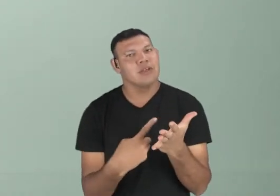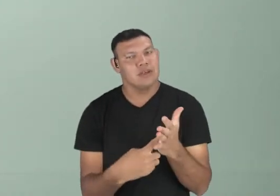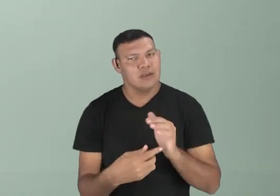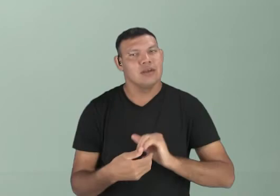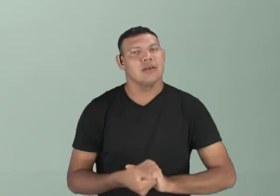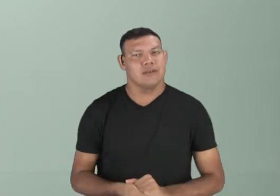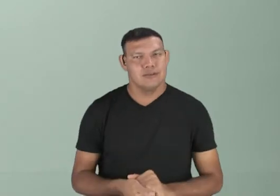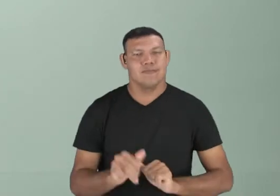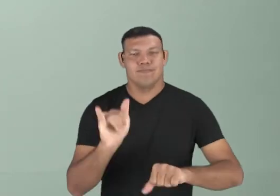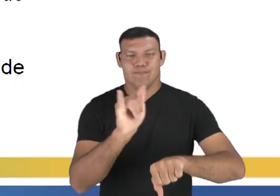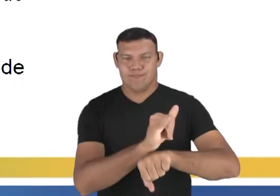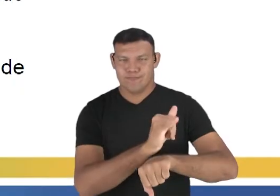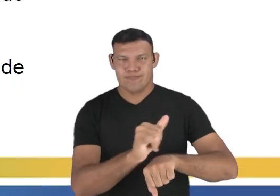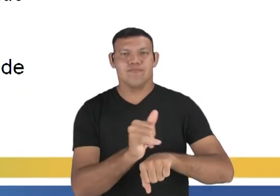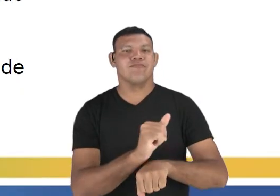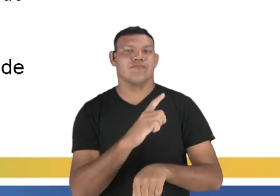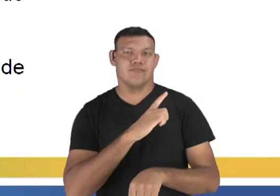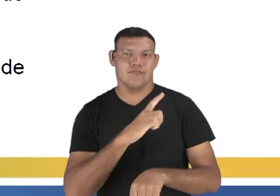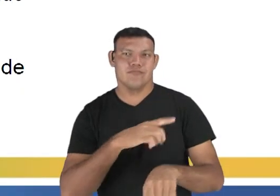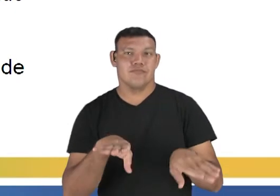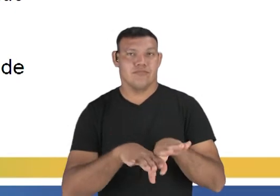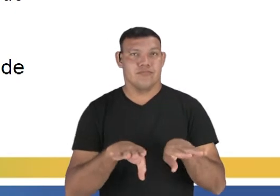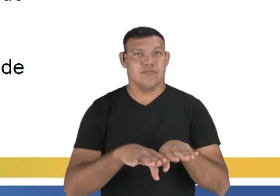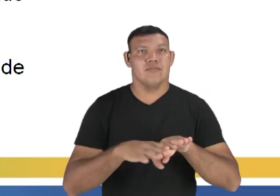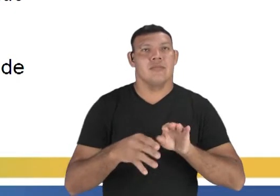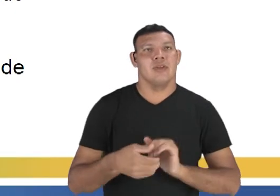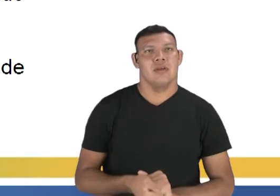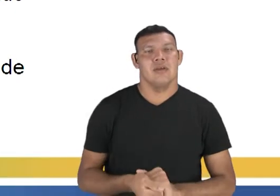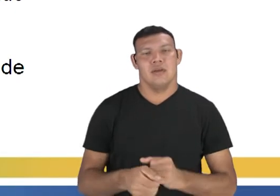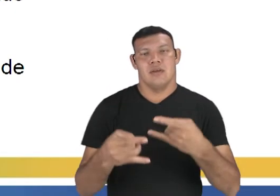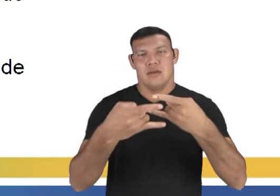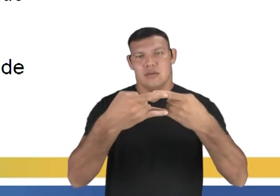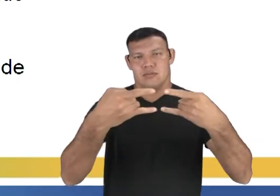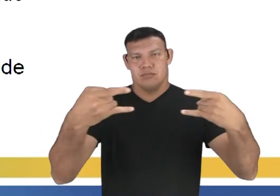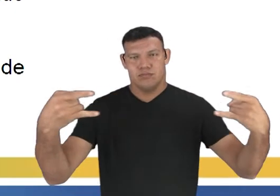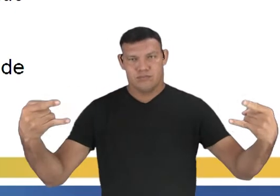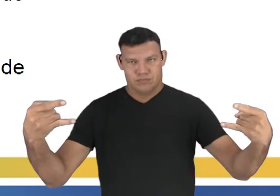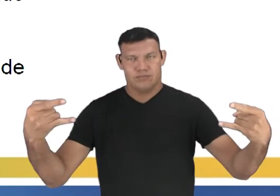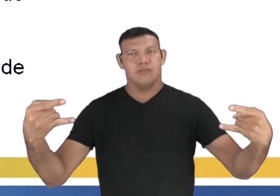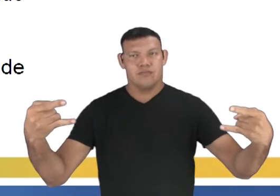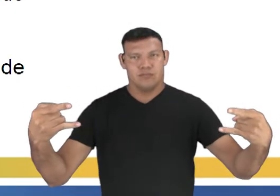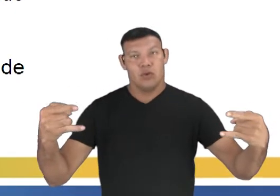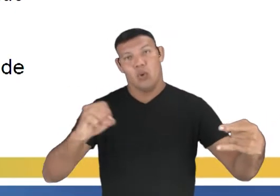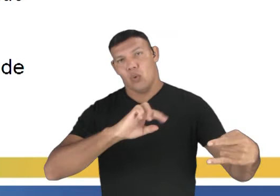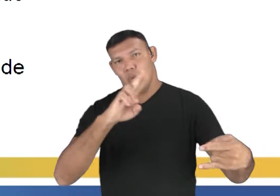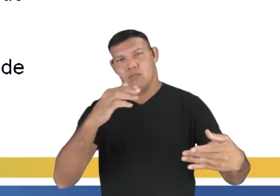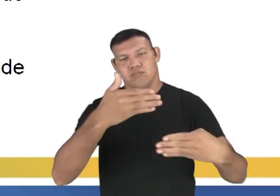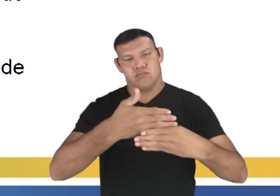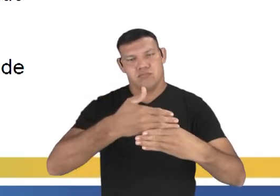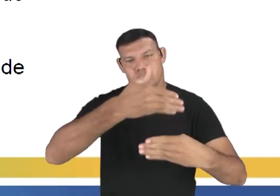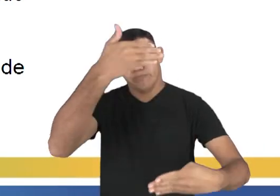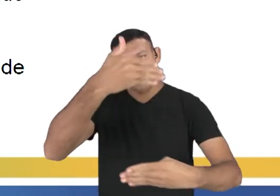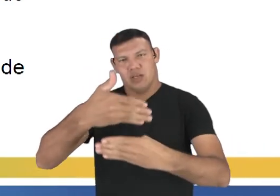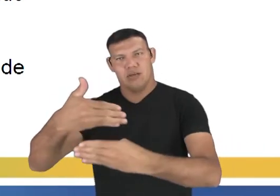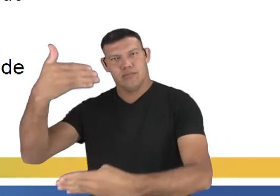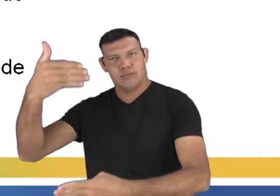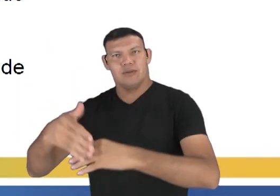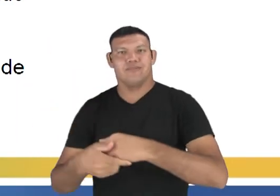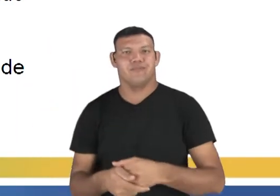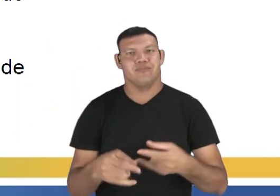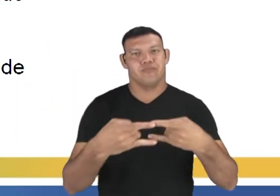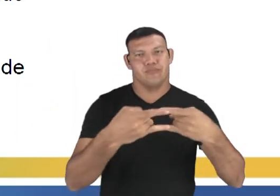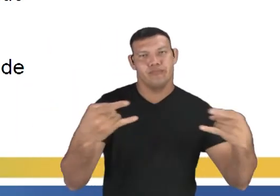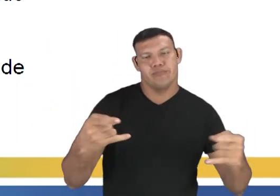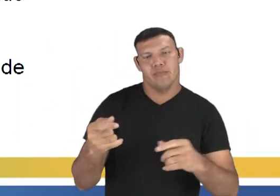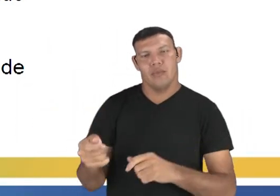tem que ter muita técnica. O próximo esporte de rede ou quadra dividido ou parede de rebote. Aí tá fácil, de rede tem